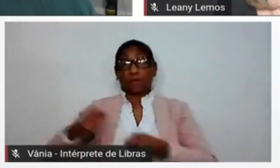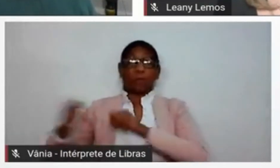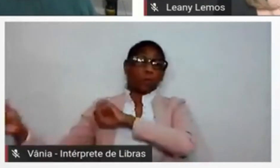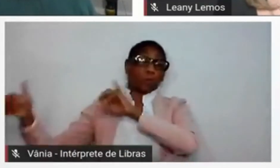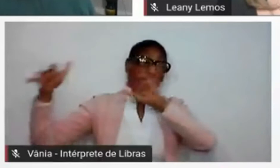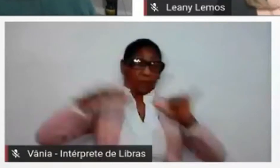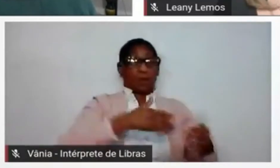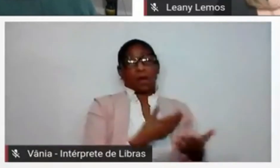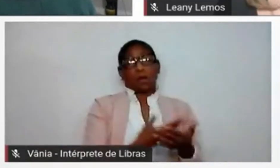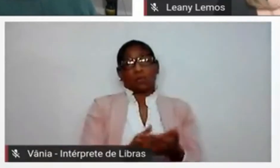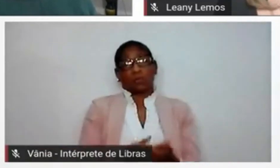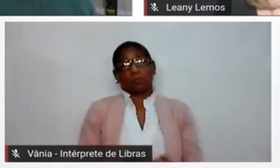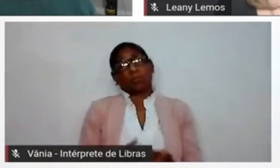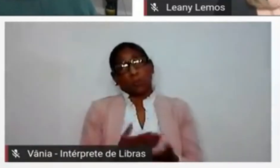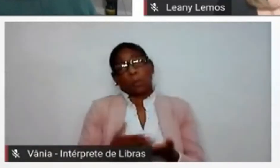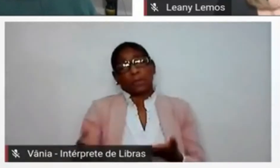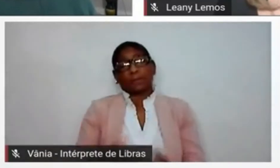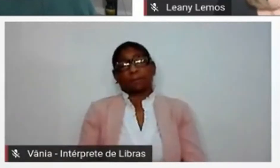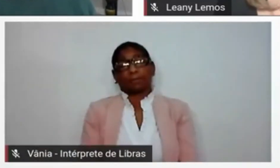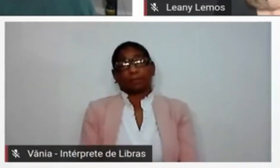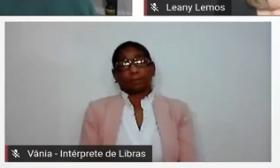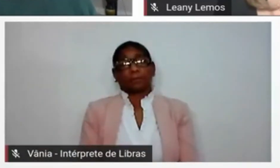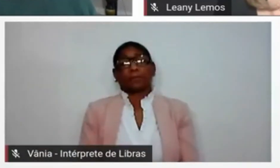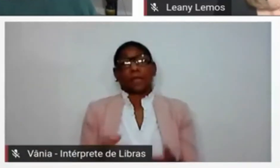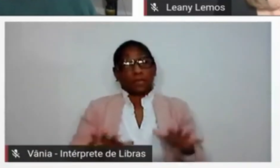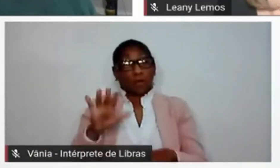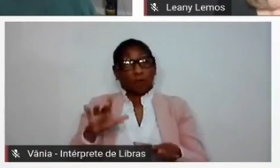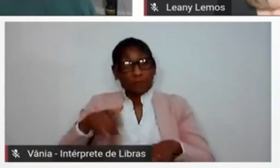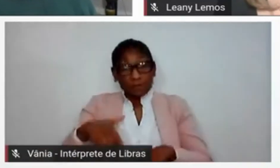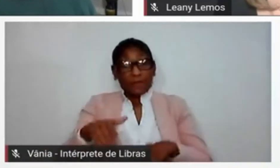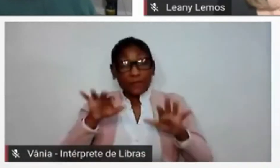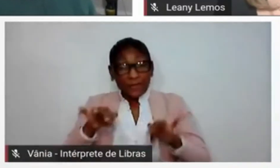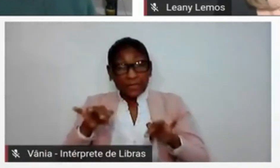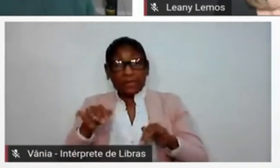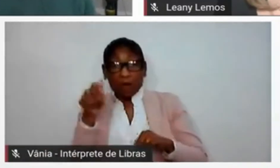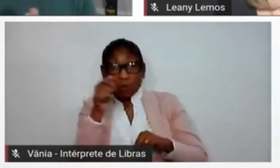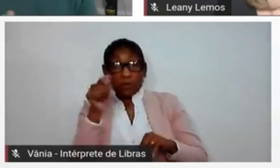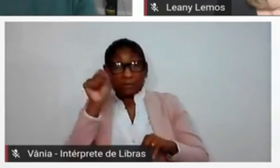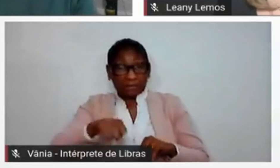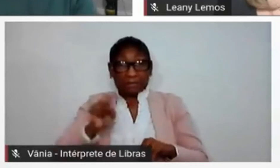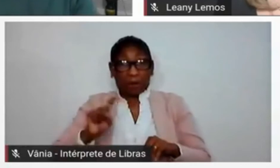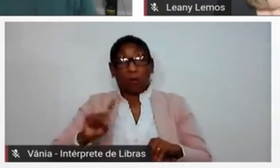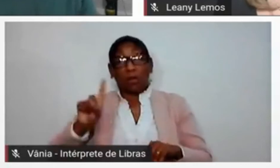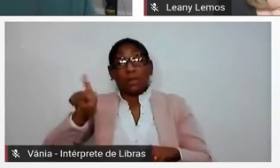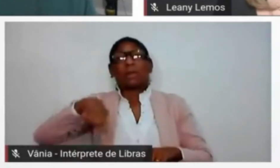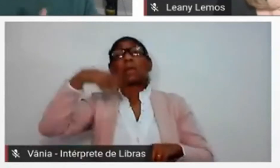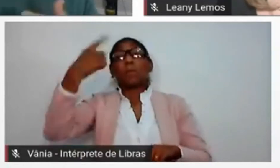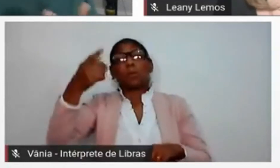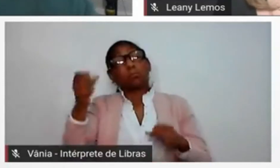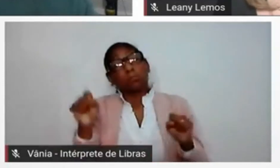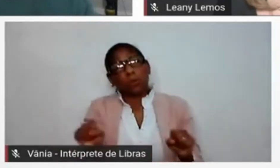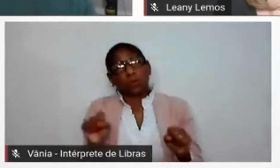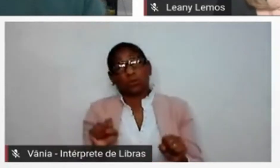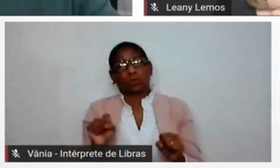ele não aconteça nos primeiros dias de setembro. Então nós estamos nos preparando e precisamos que todos os demais possam também